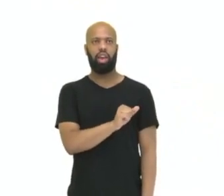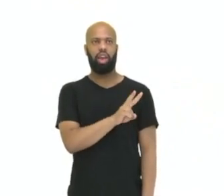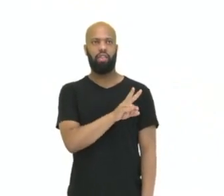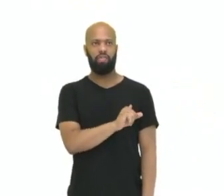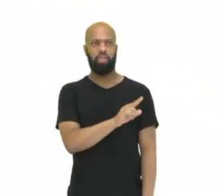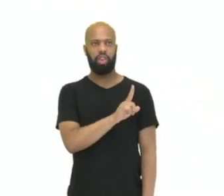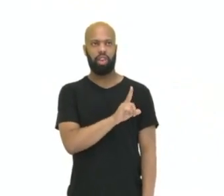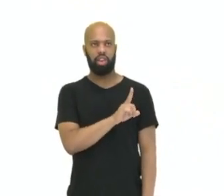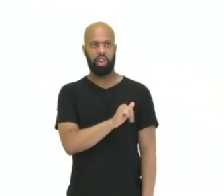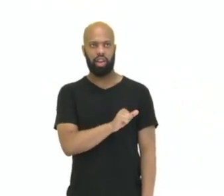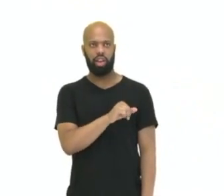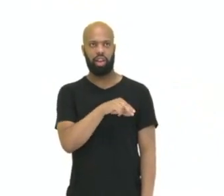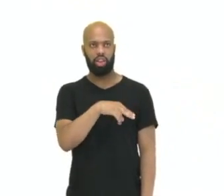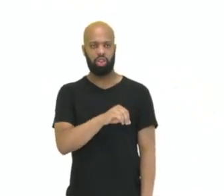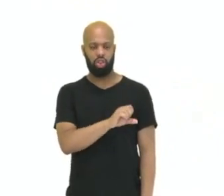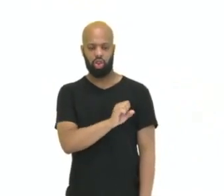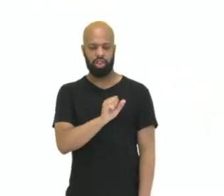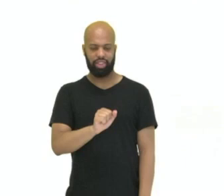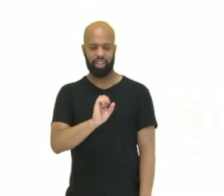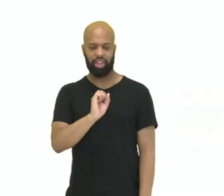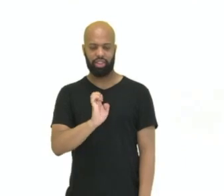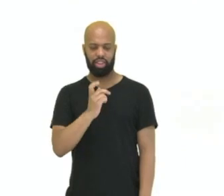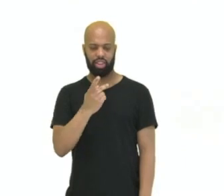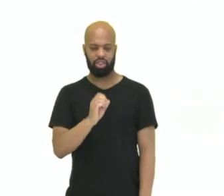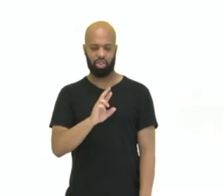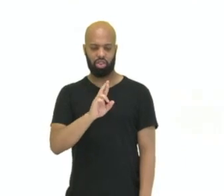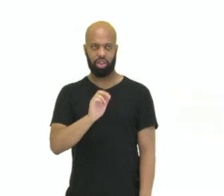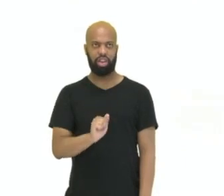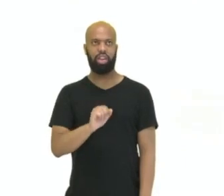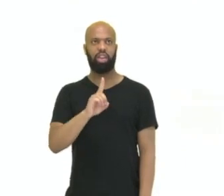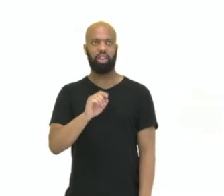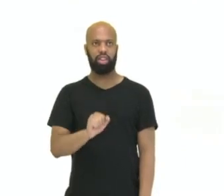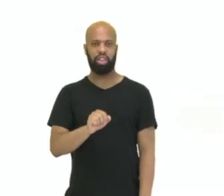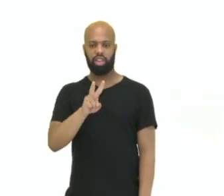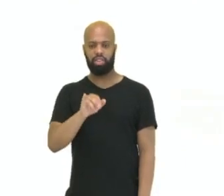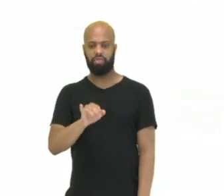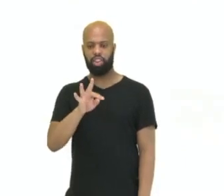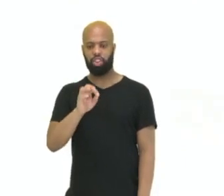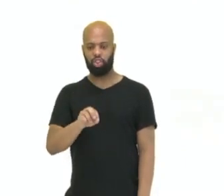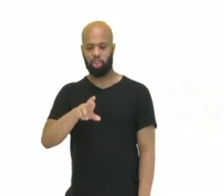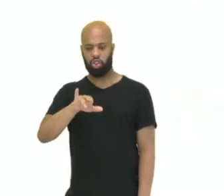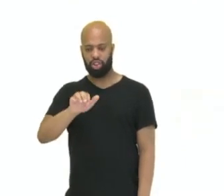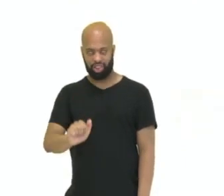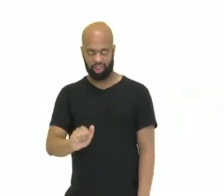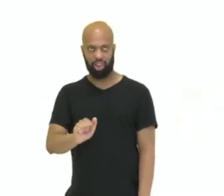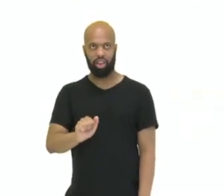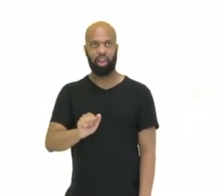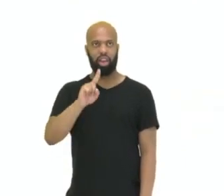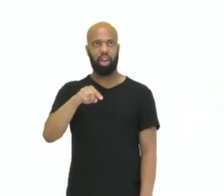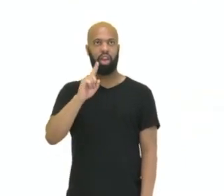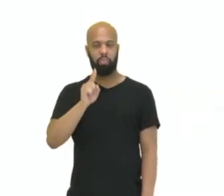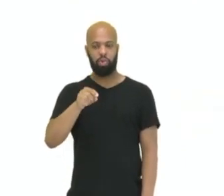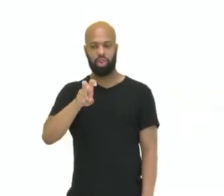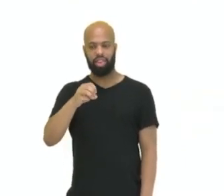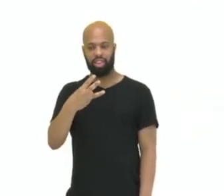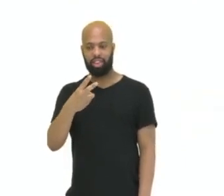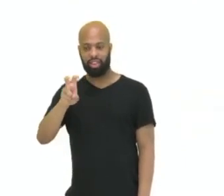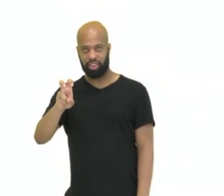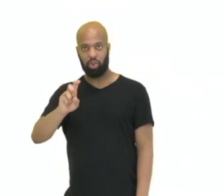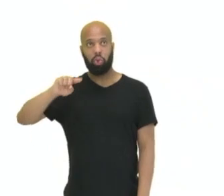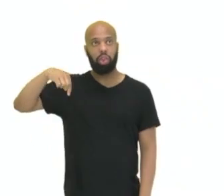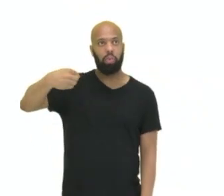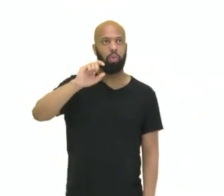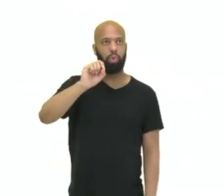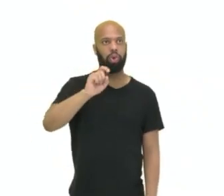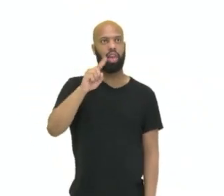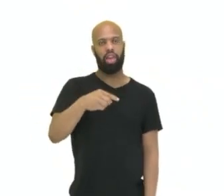em 1535 e que deu origem ao município de Vila Velha, no Espírito Santo. Todos os Santos